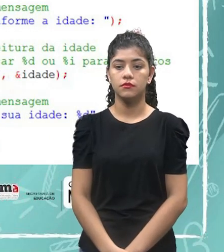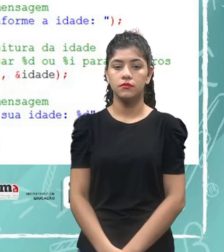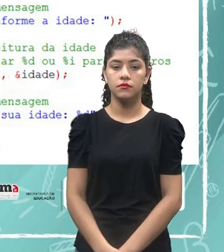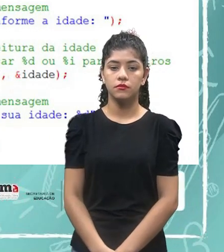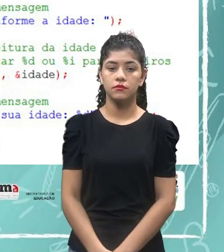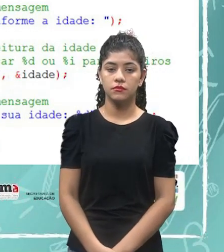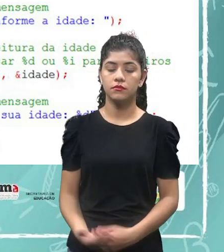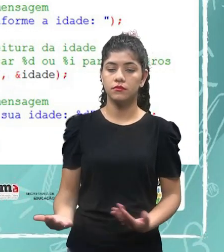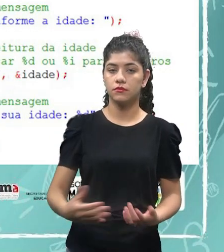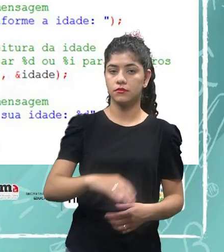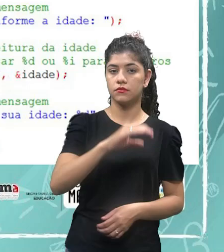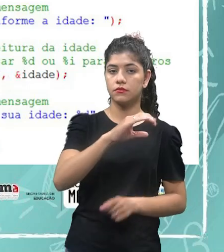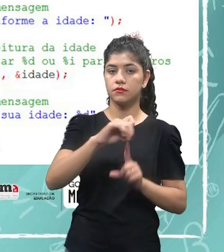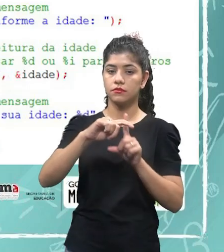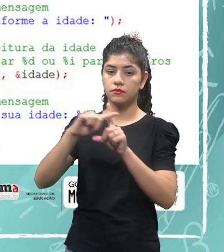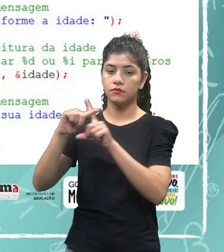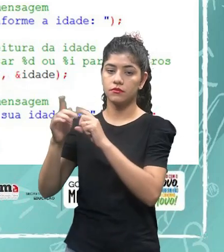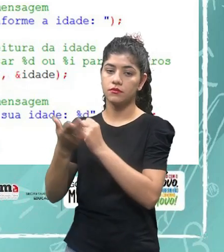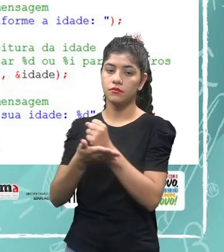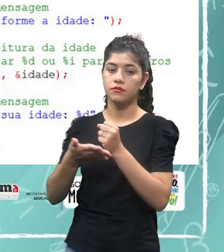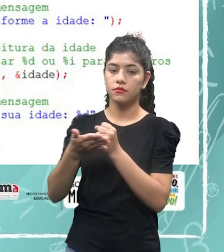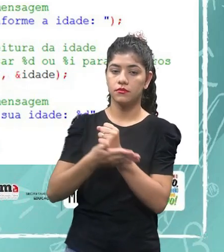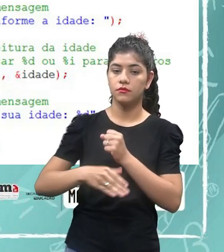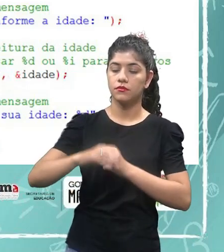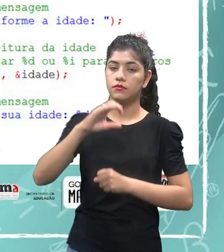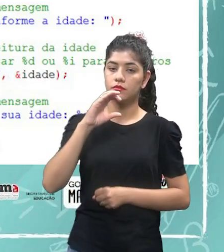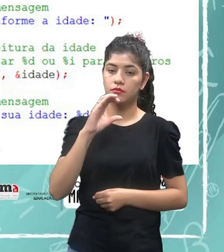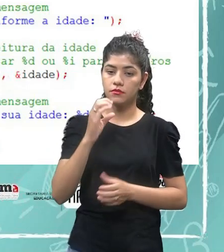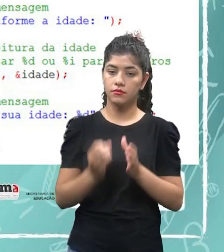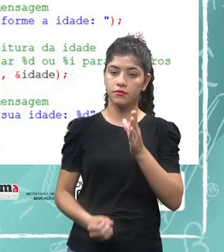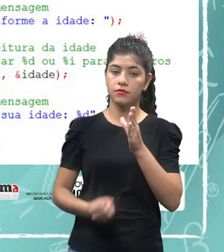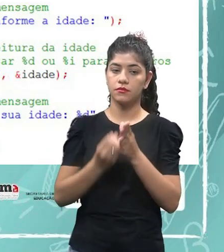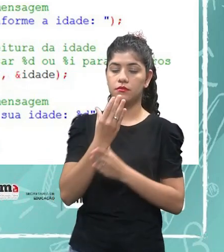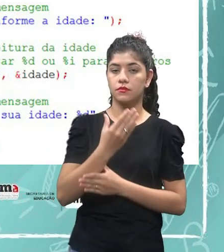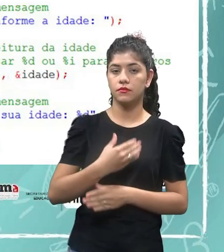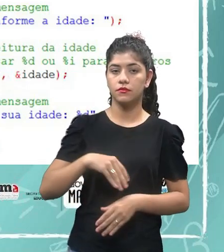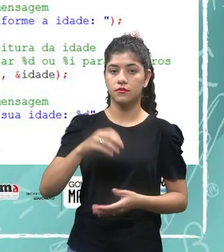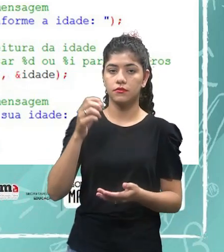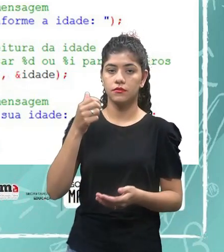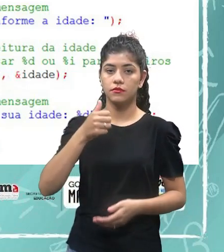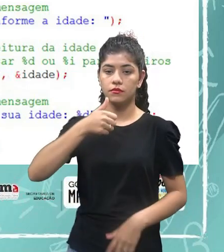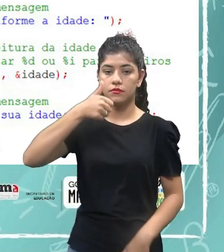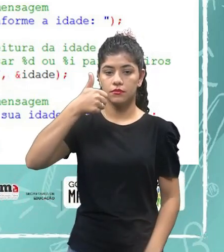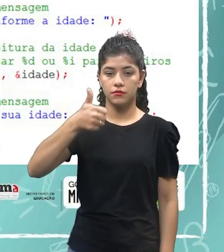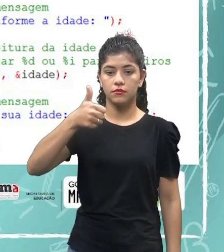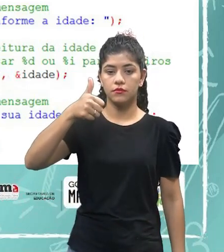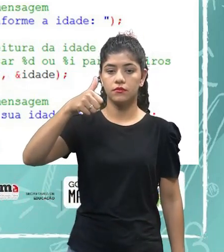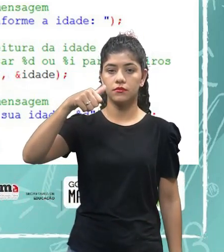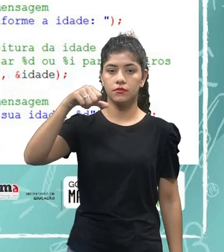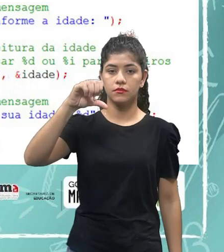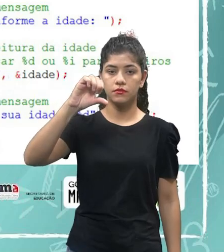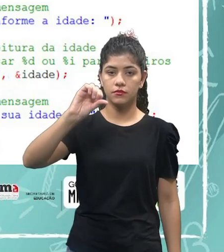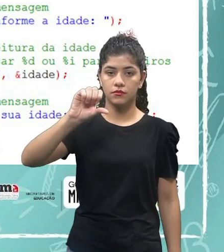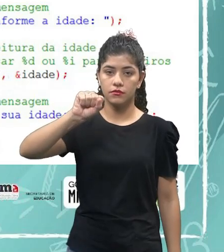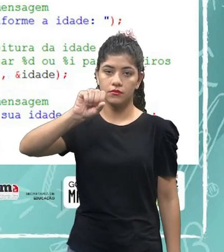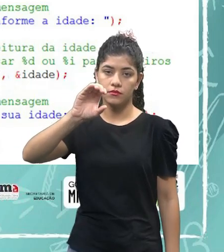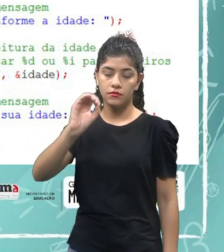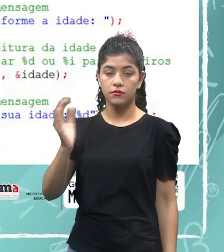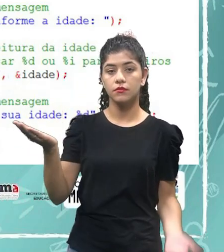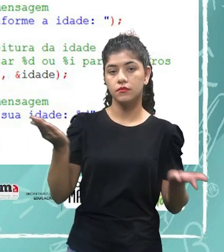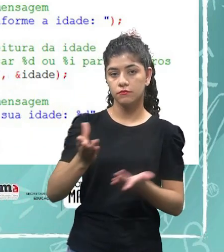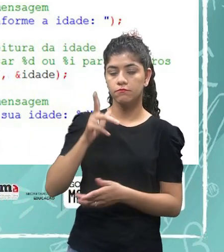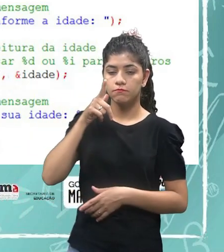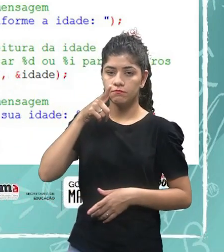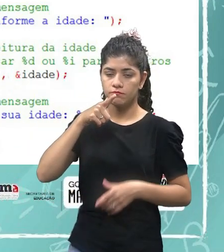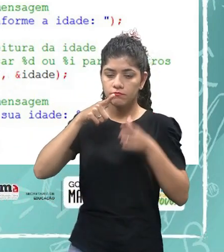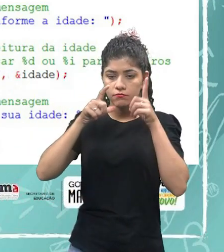C++ é baseada em C e foi criada na década de 80. Ela tornou-se uma linguagem muito potente,